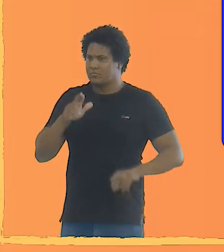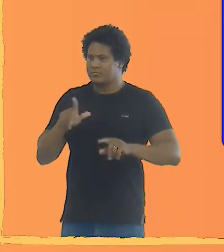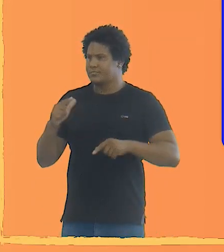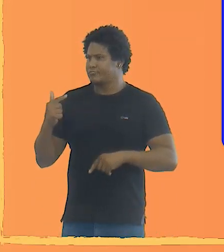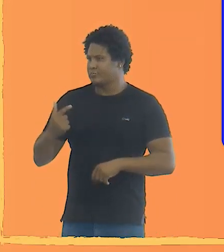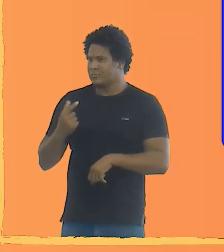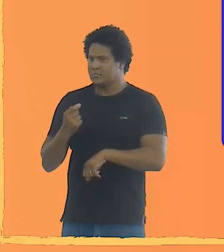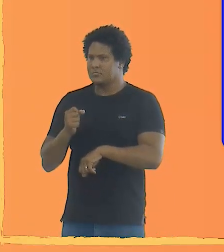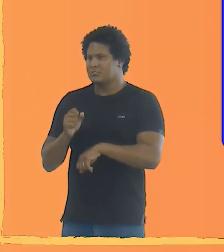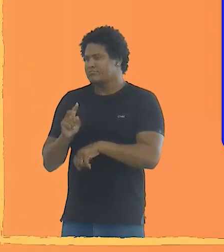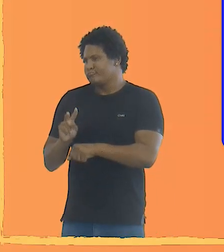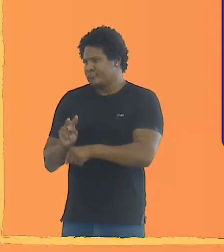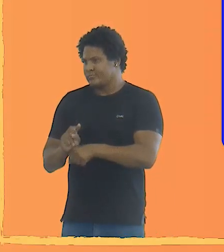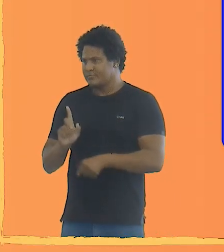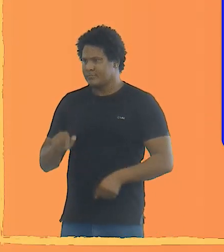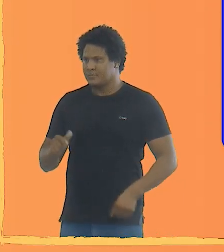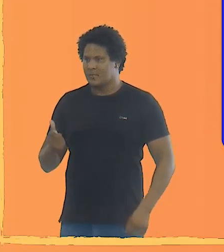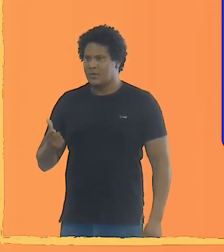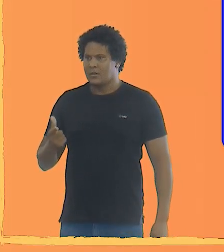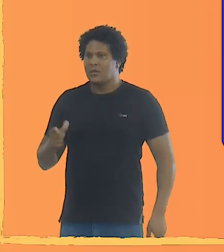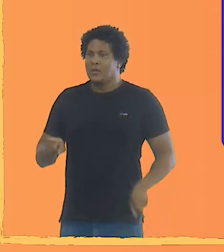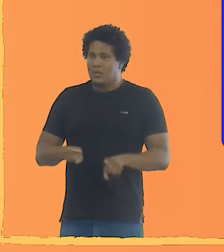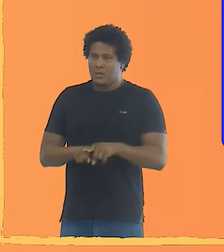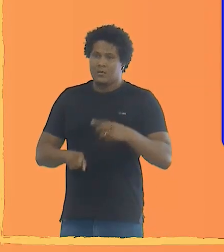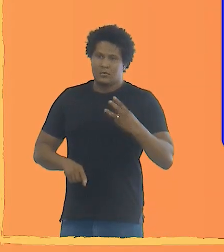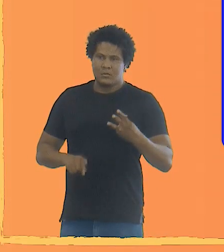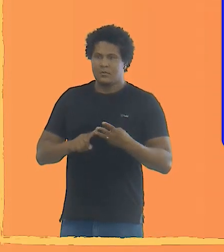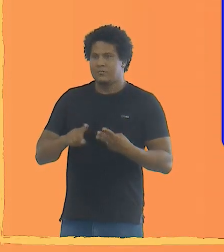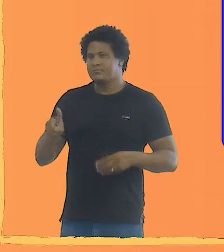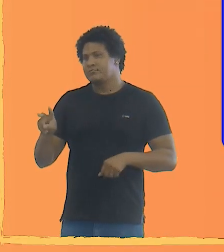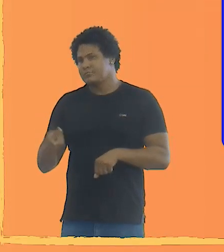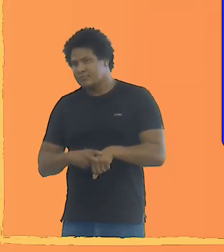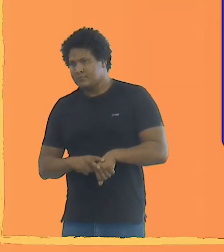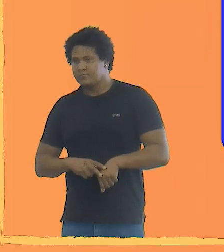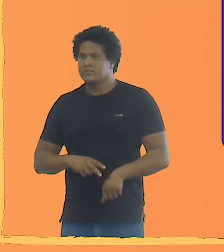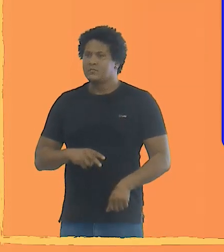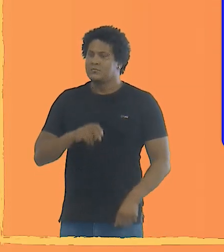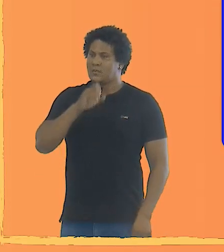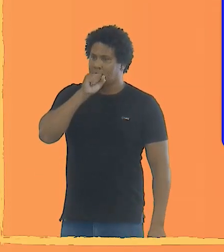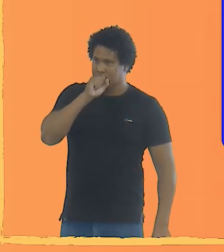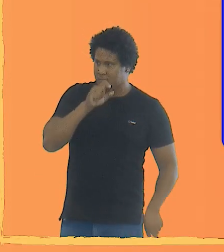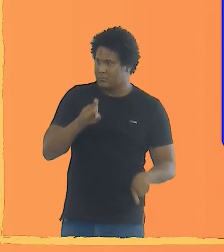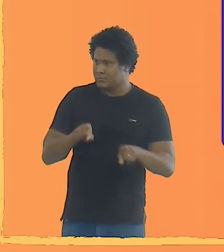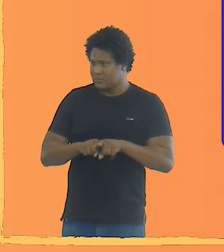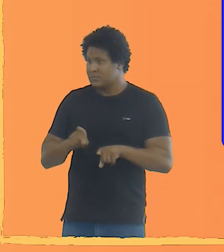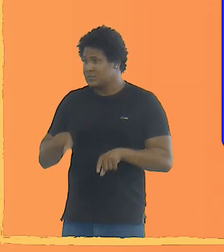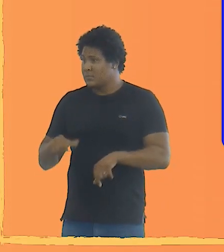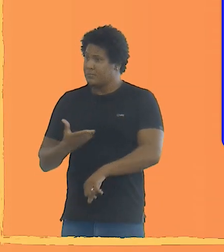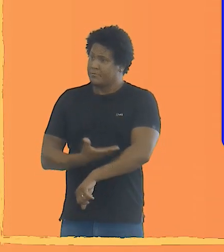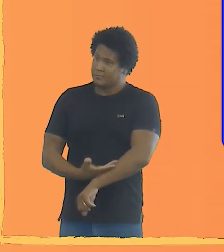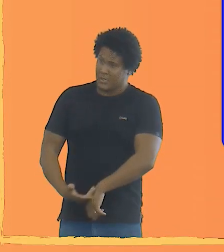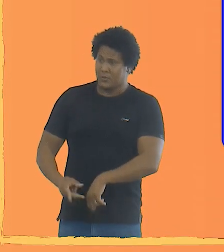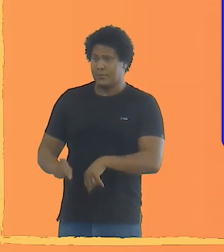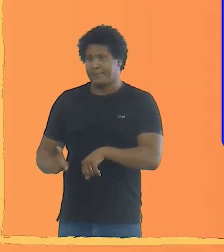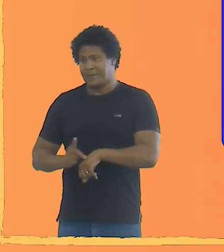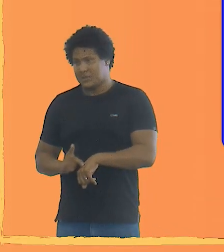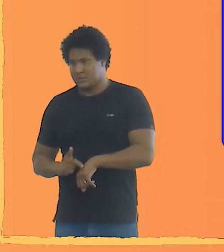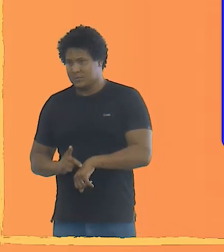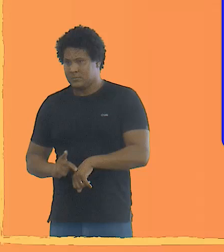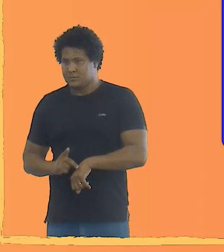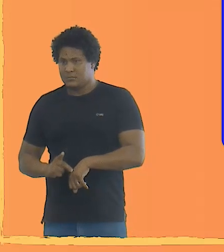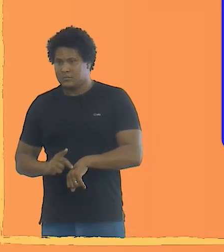claro e escuro. O verde e o laranja também. Temos também o branco e o preto, são mais 2. Então, o número total